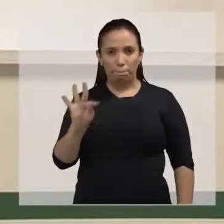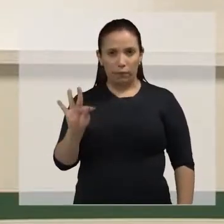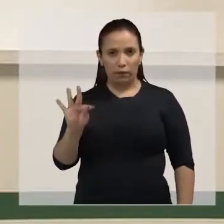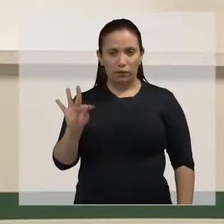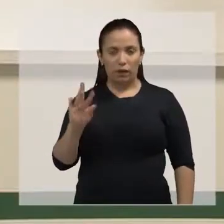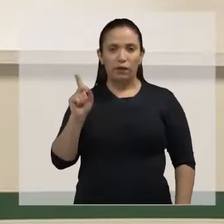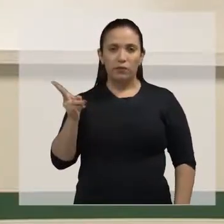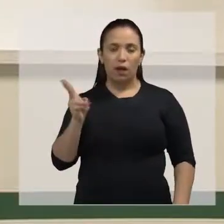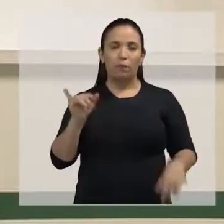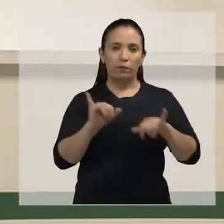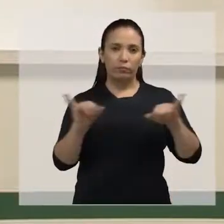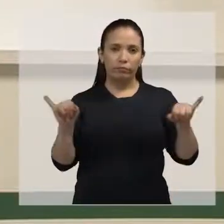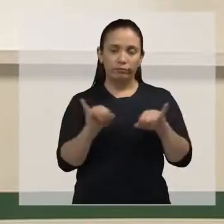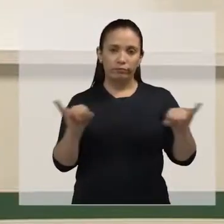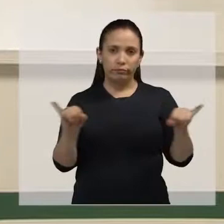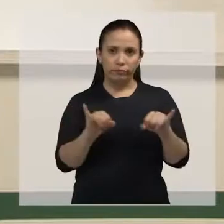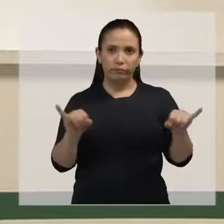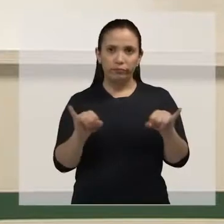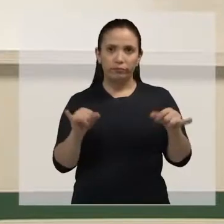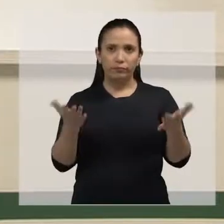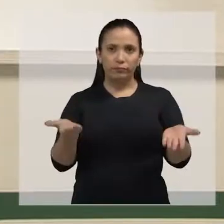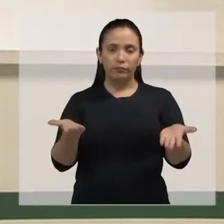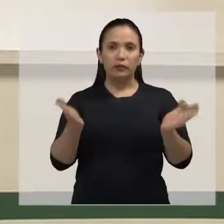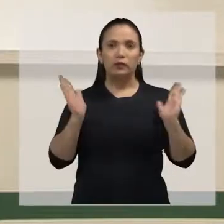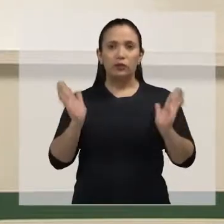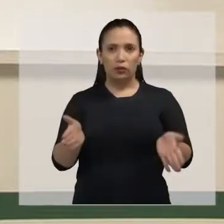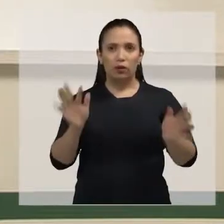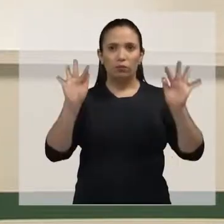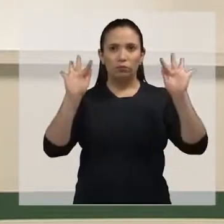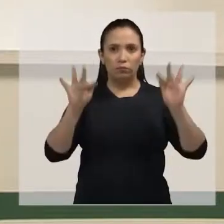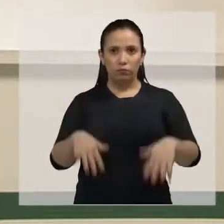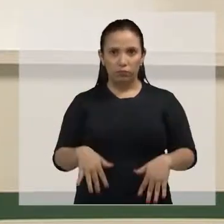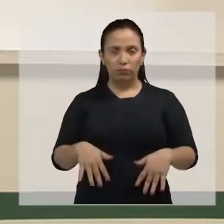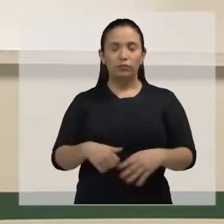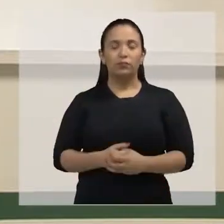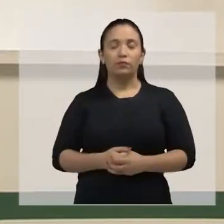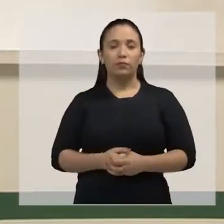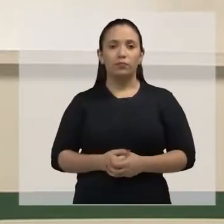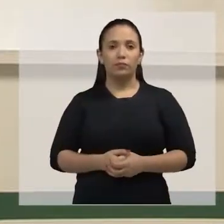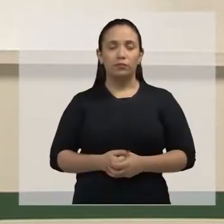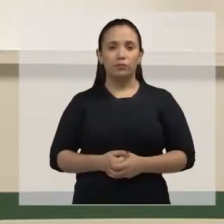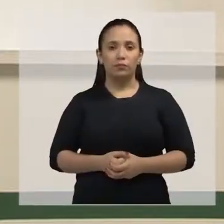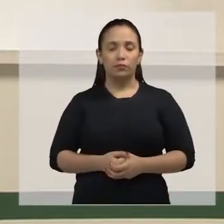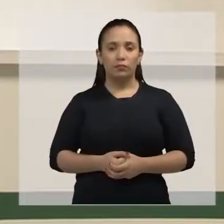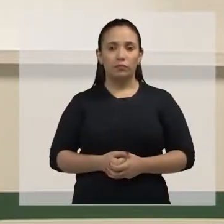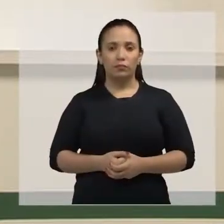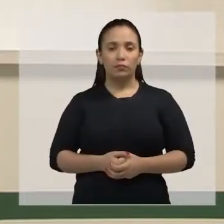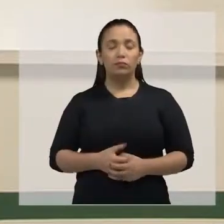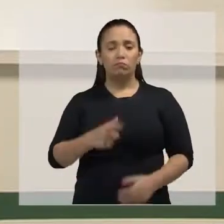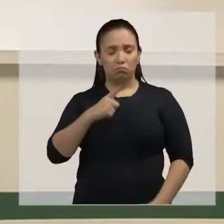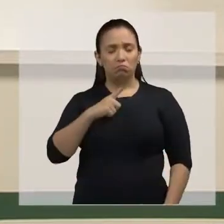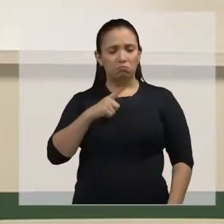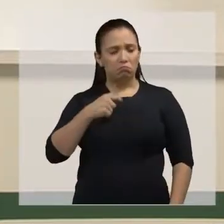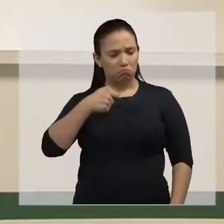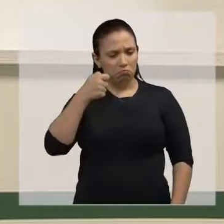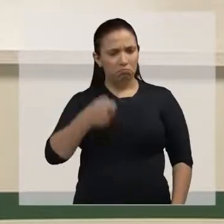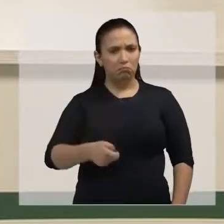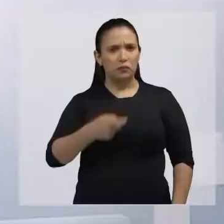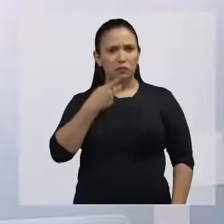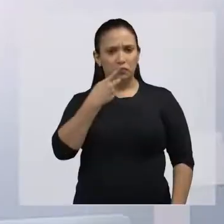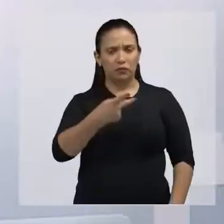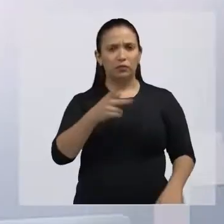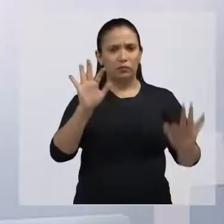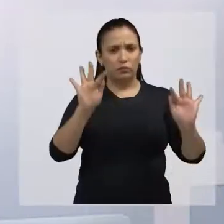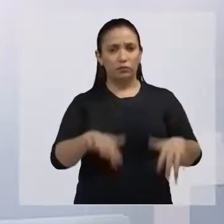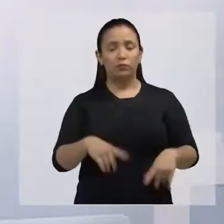várias vezes, né? Não, cerrou. Esse processo... Você diz assim, categoricamente? Categoricamente, porque